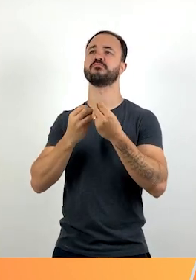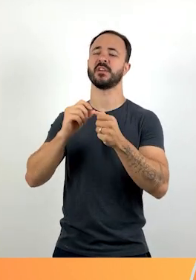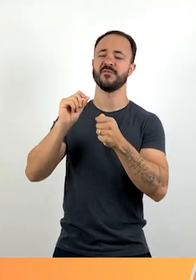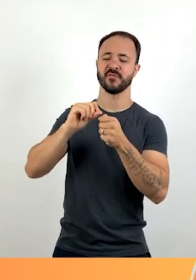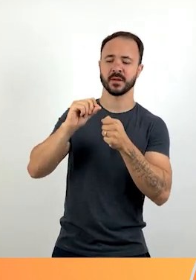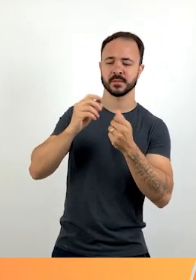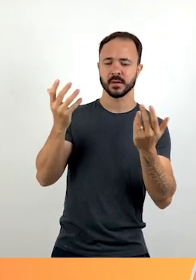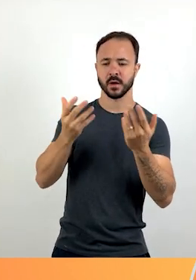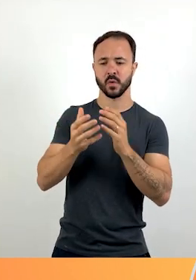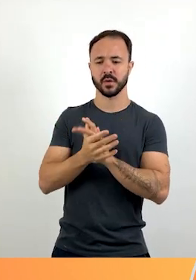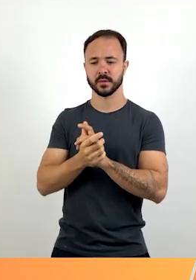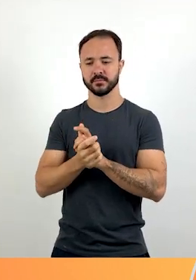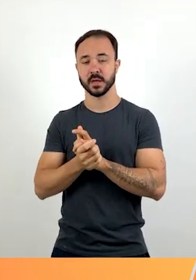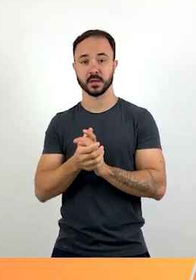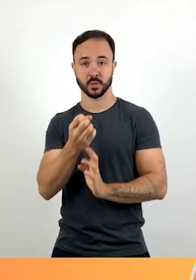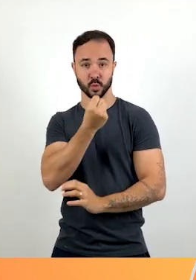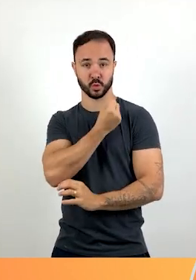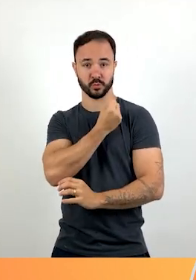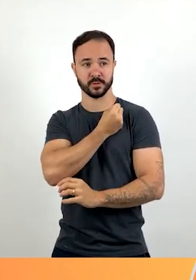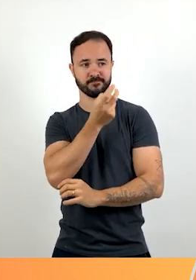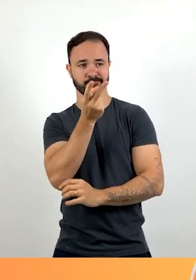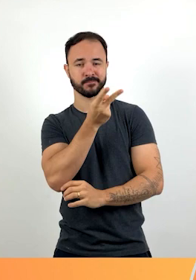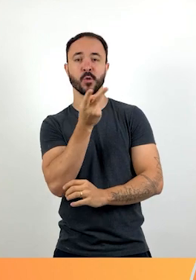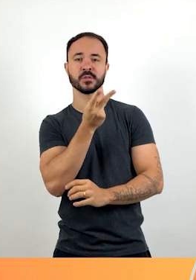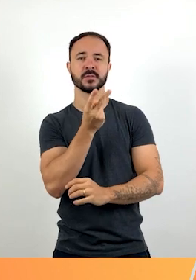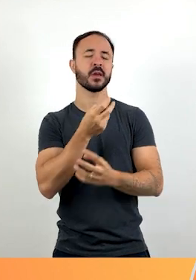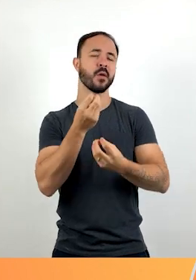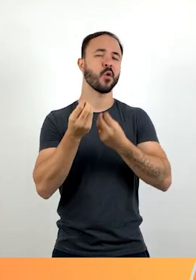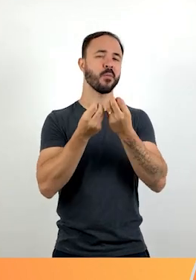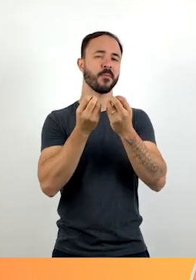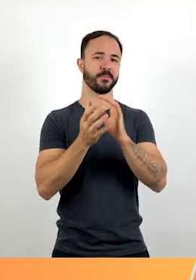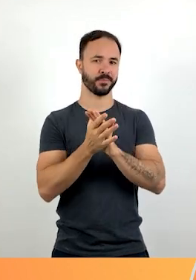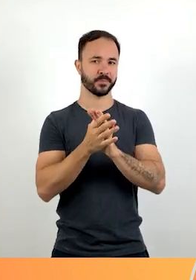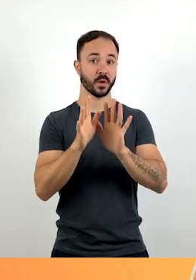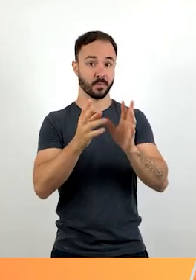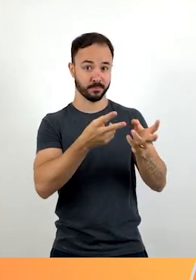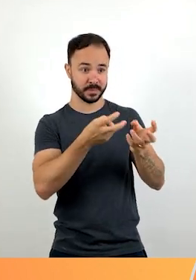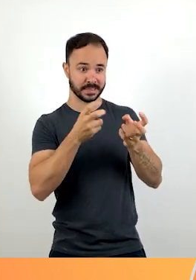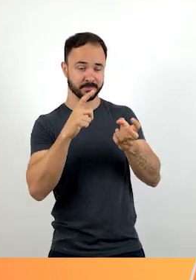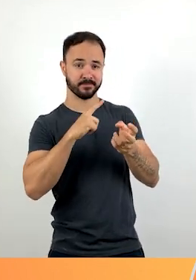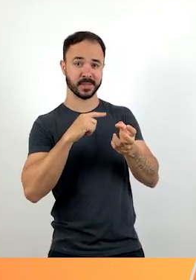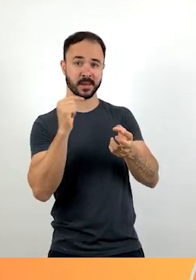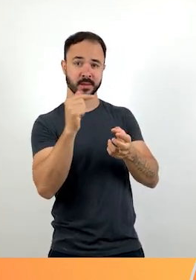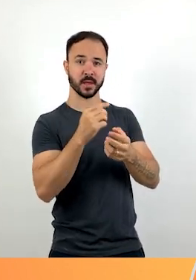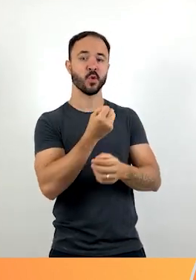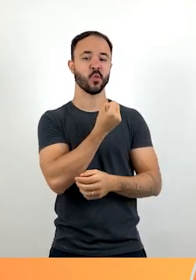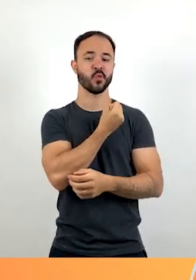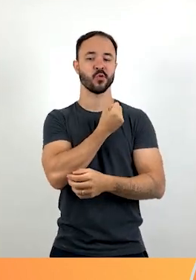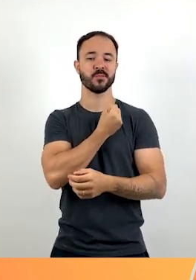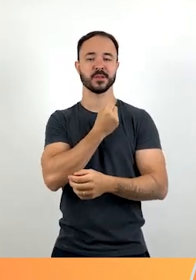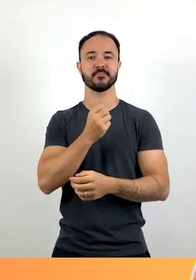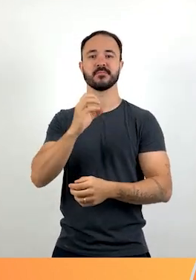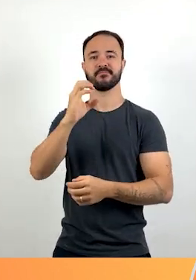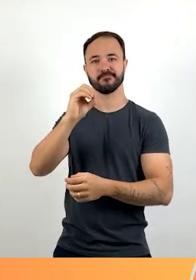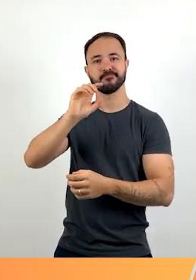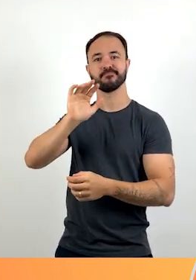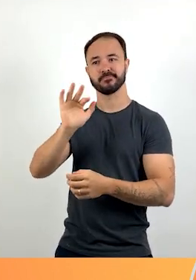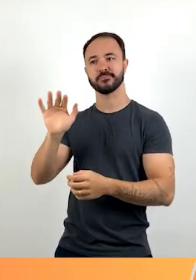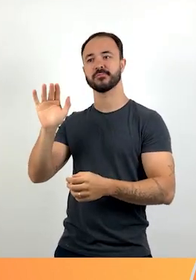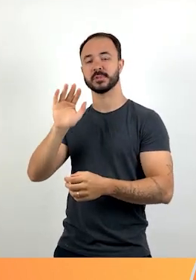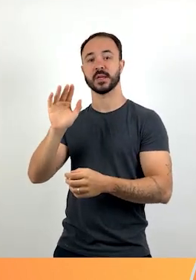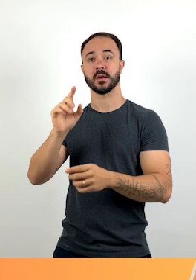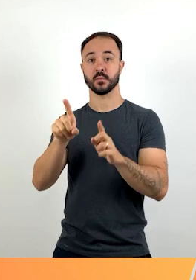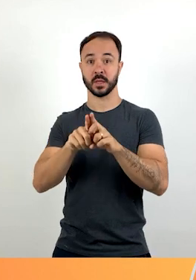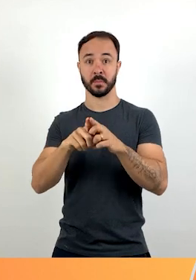agora em relação a esses dois números. Olha só, nós temos um número na sua forma decimal e um número na forma